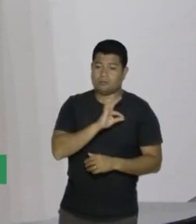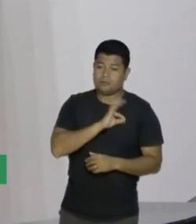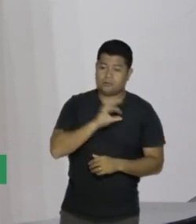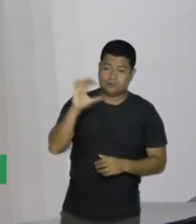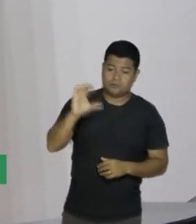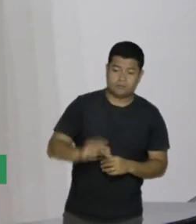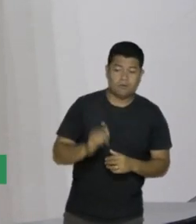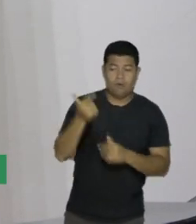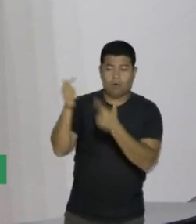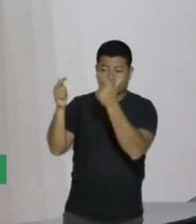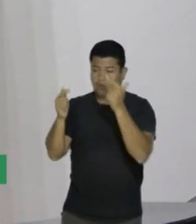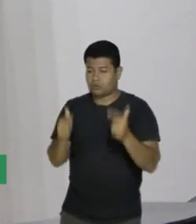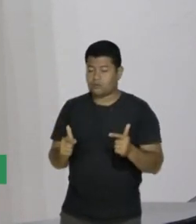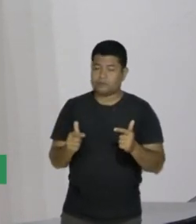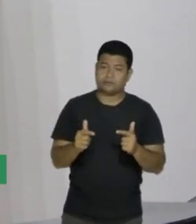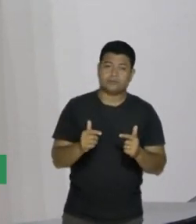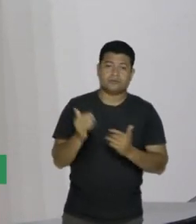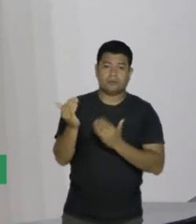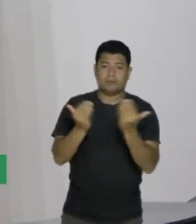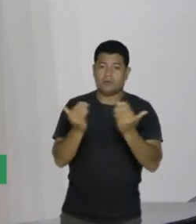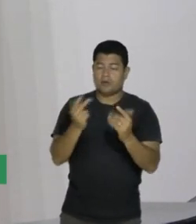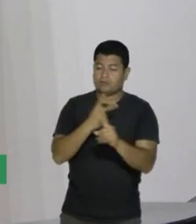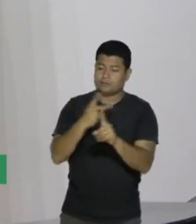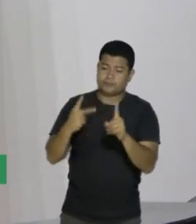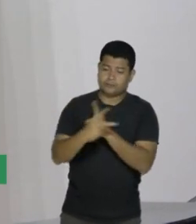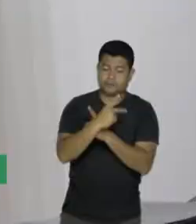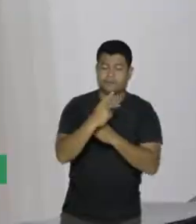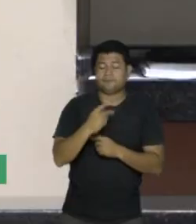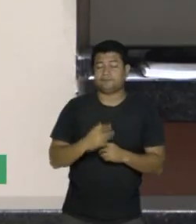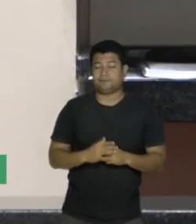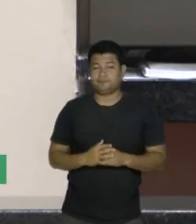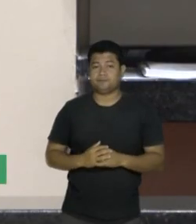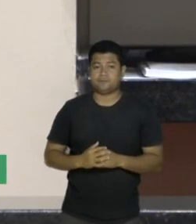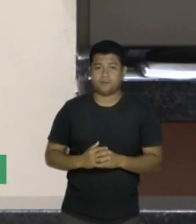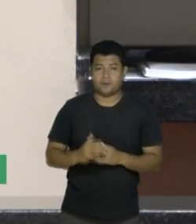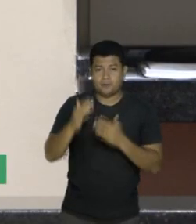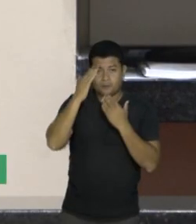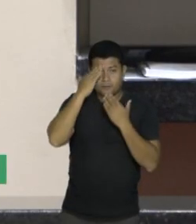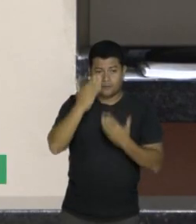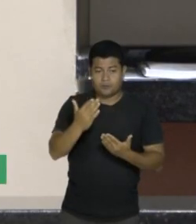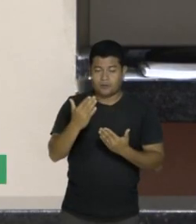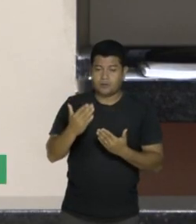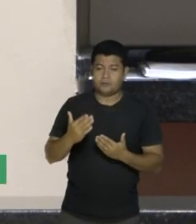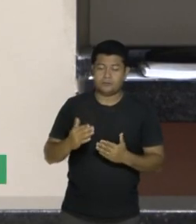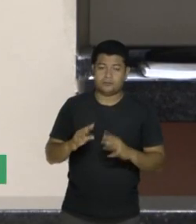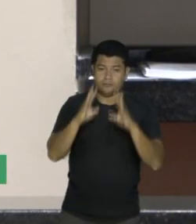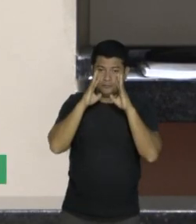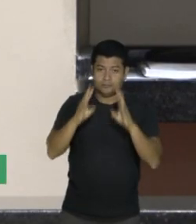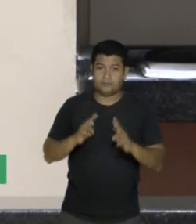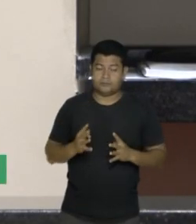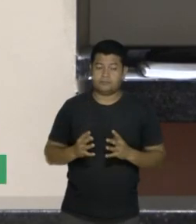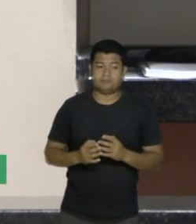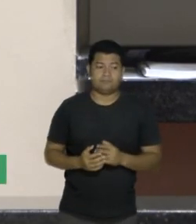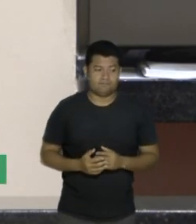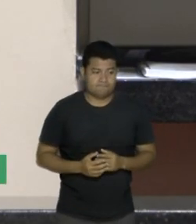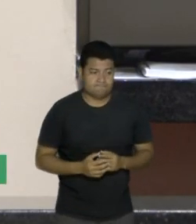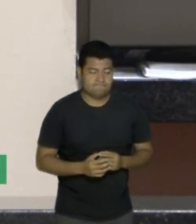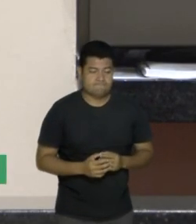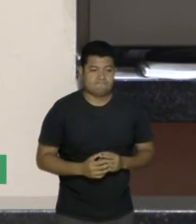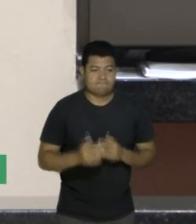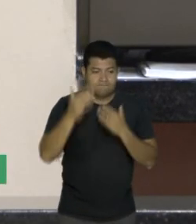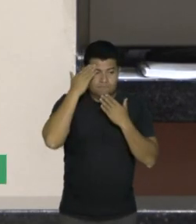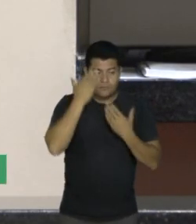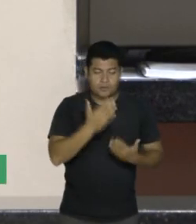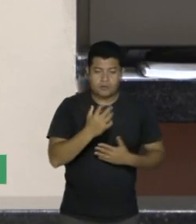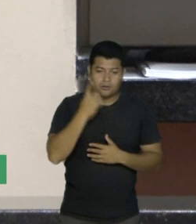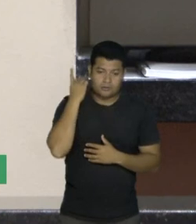em relação à previdência obrigado Muito obrigado delegado Egídio Deputado parabéns pelo trabalho